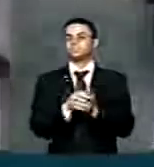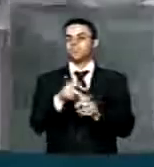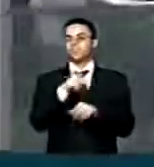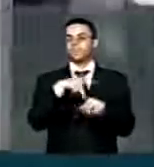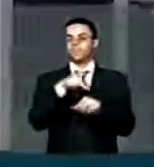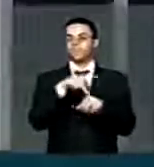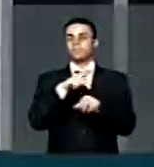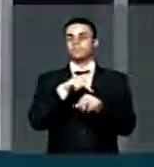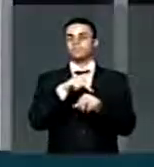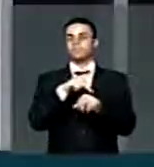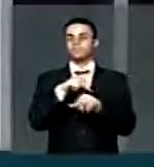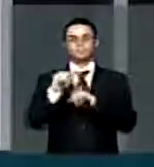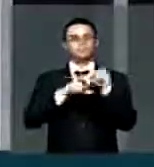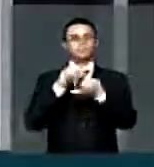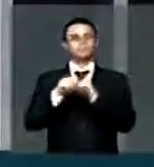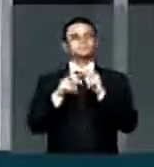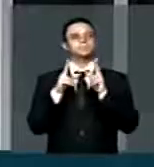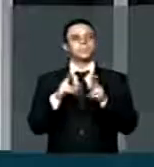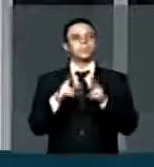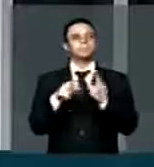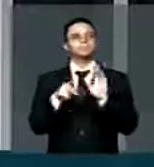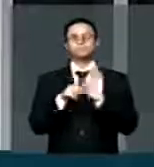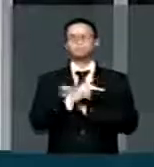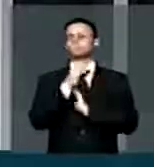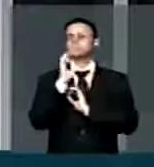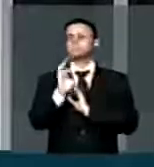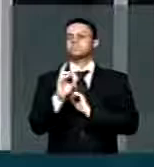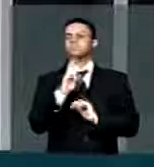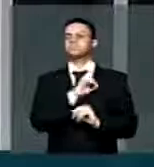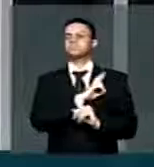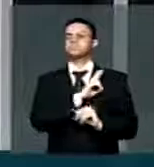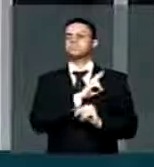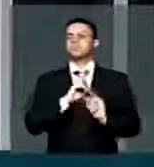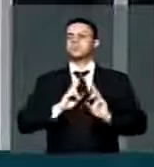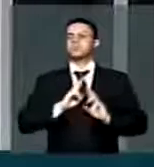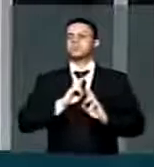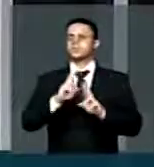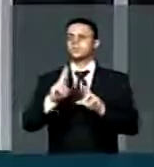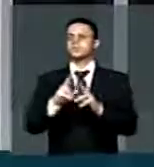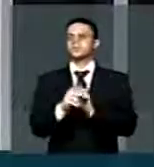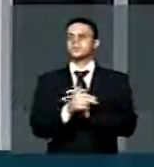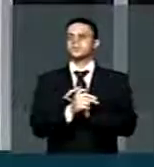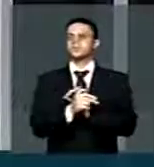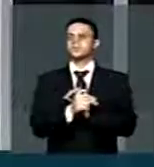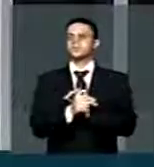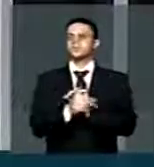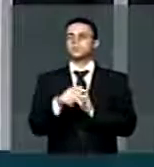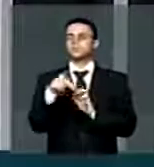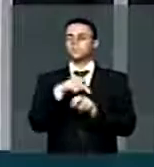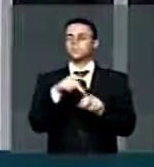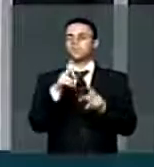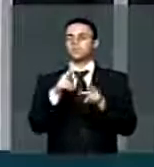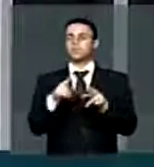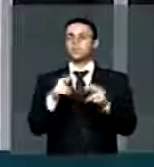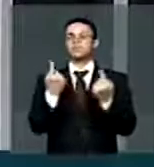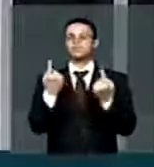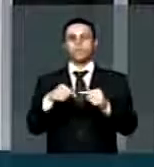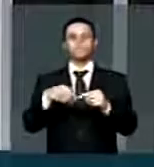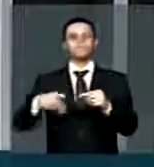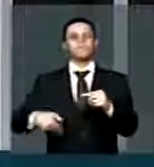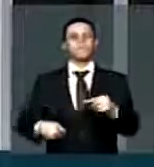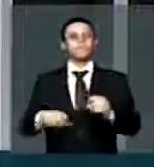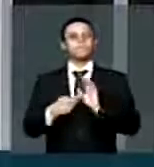o país se tornasse referência internacional no combate à fome e na garantia